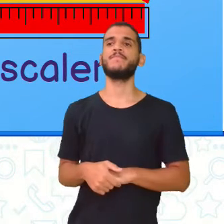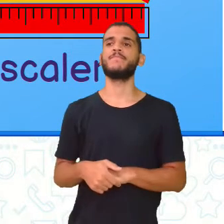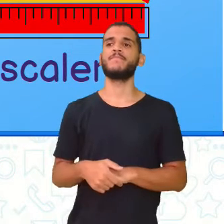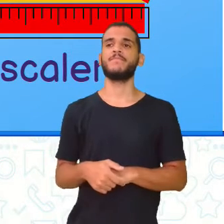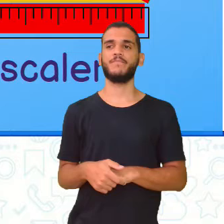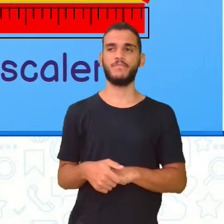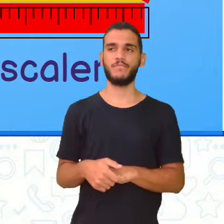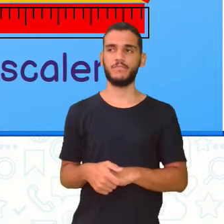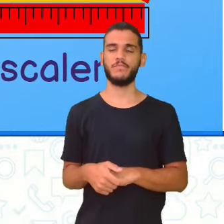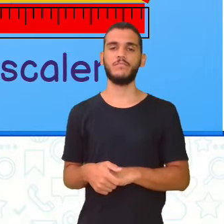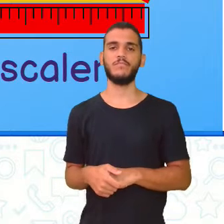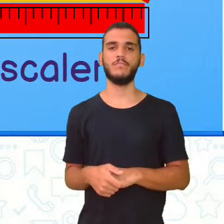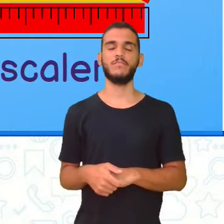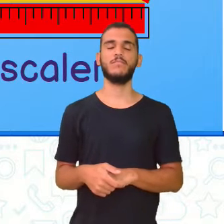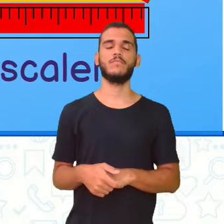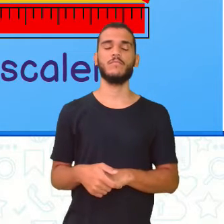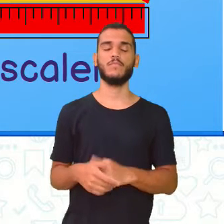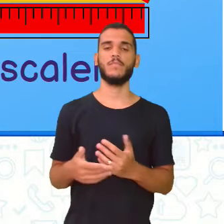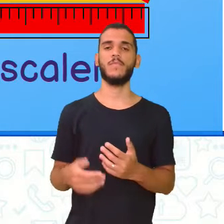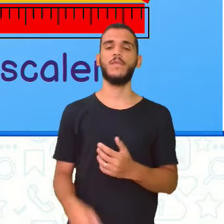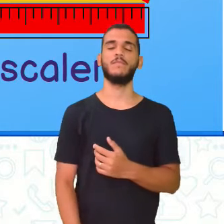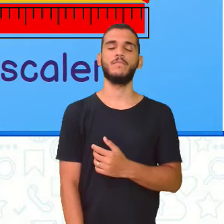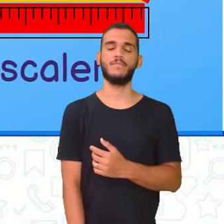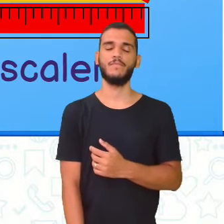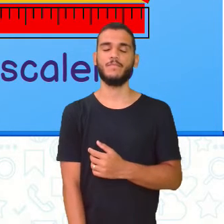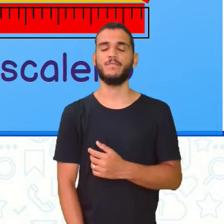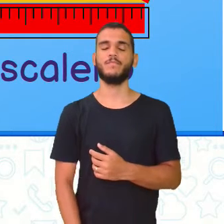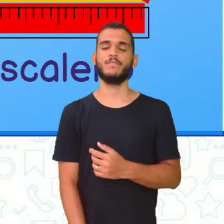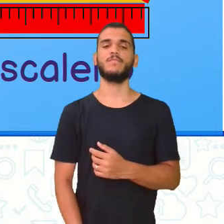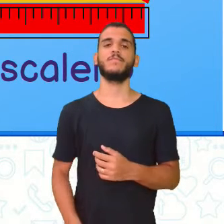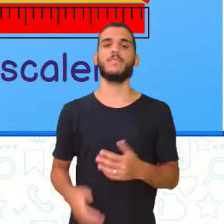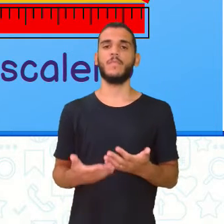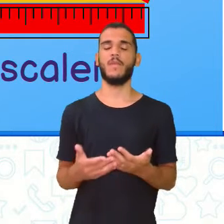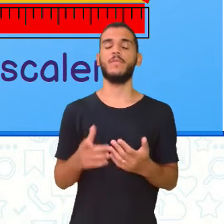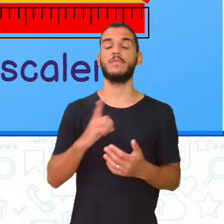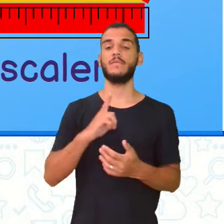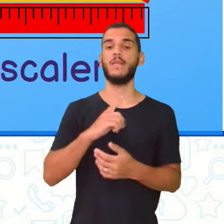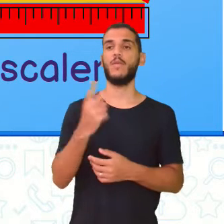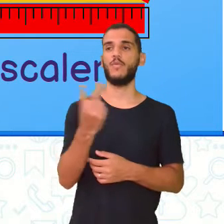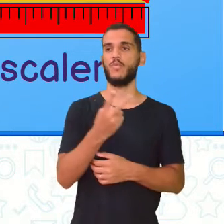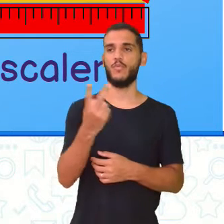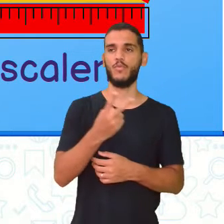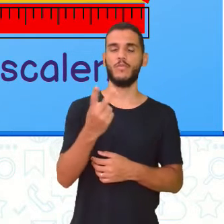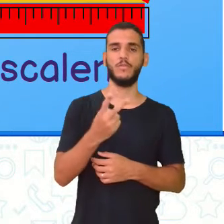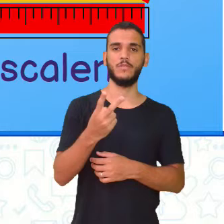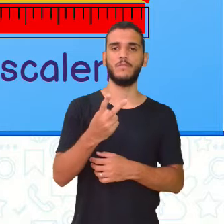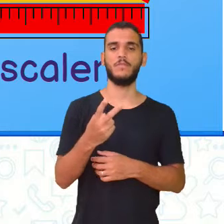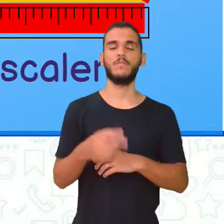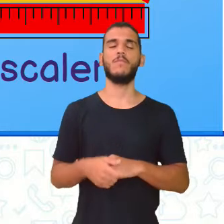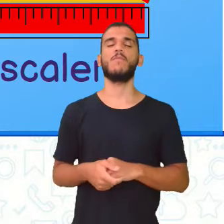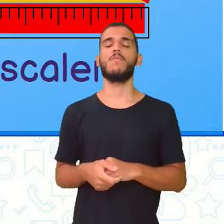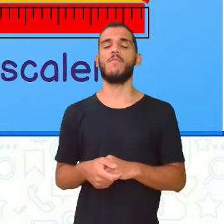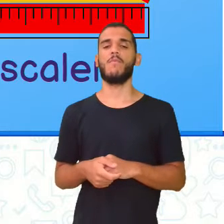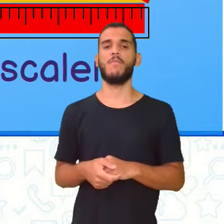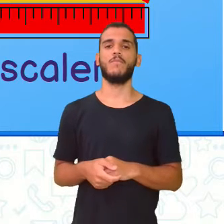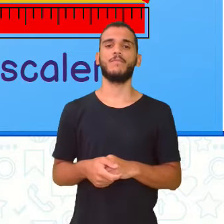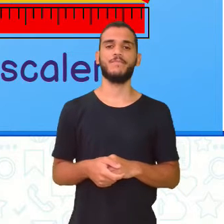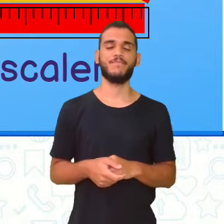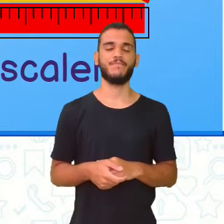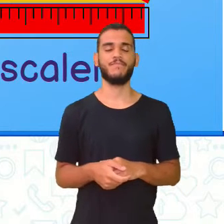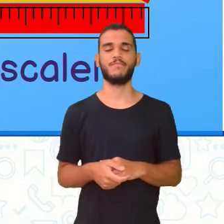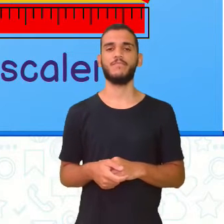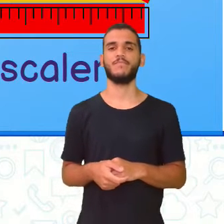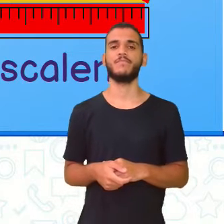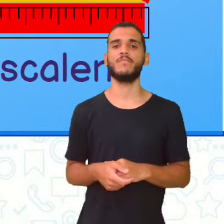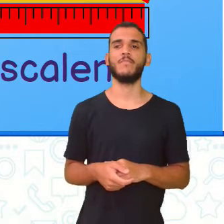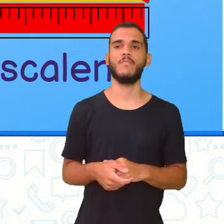As duas que estão quase na vertical, né? Mas não estão na horizontal, é melhor falar assim. Não estão